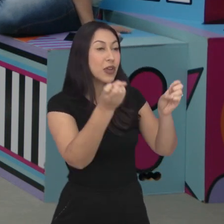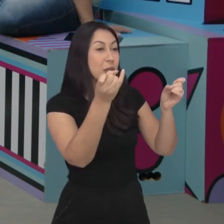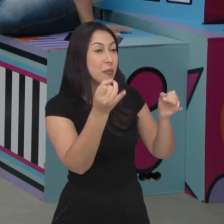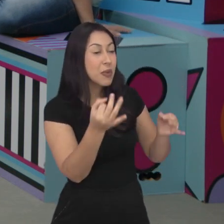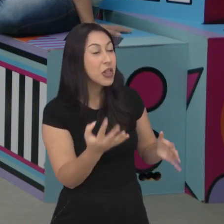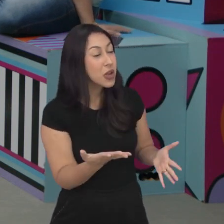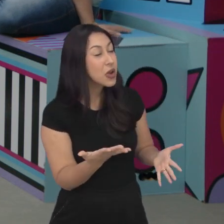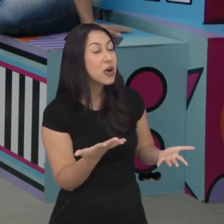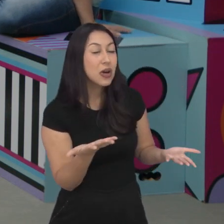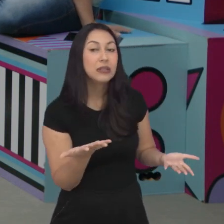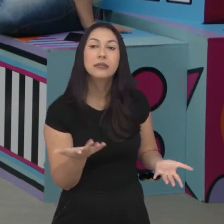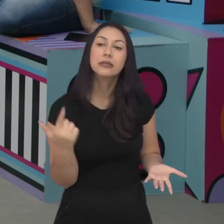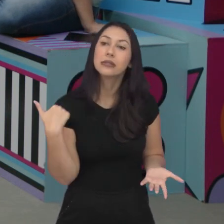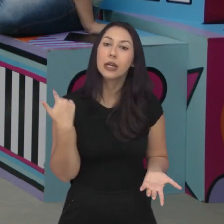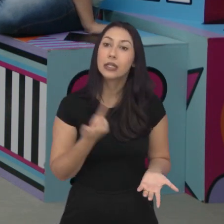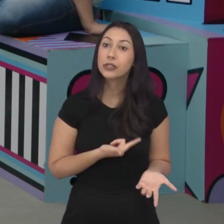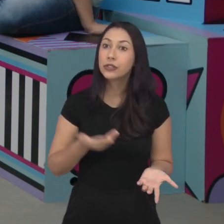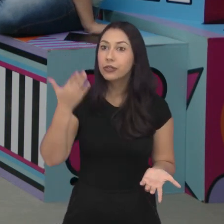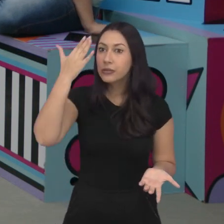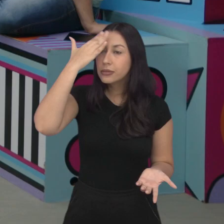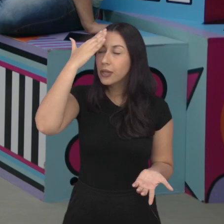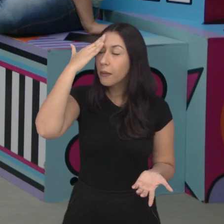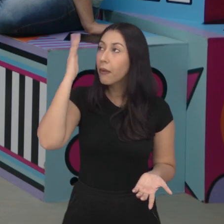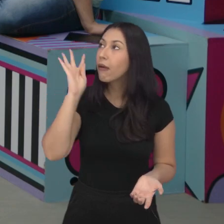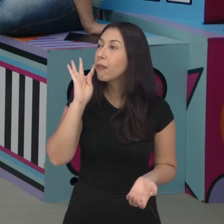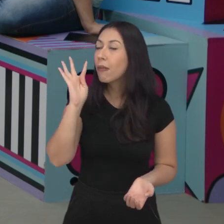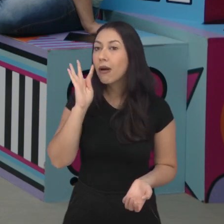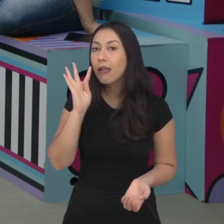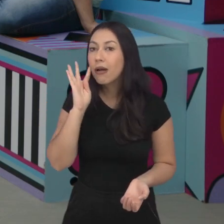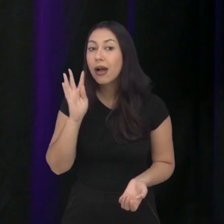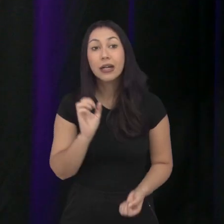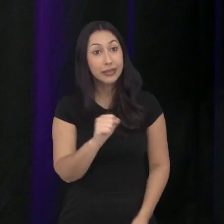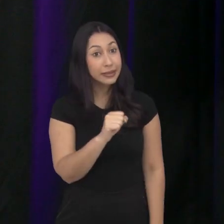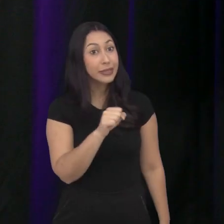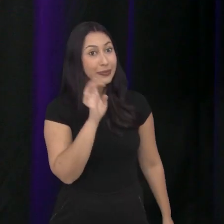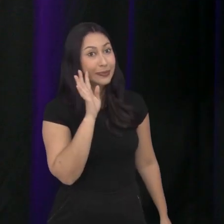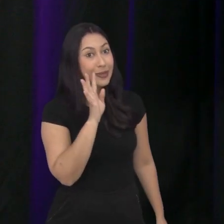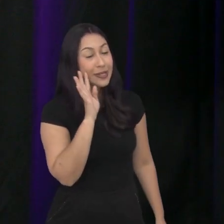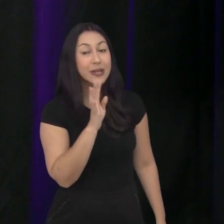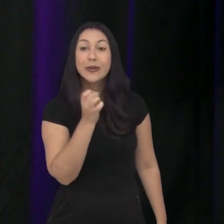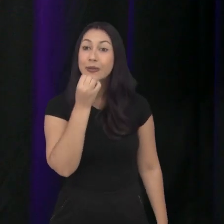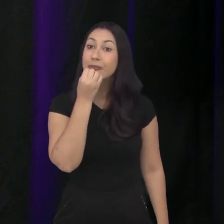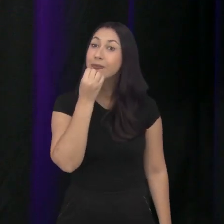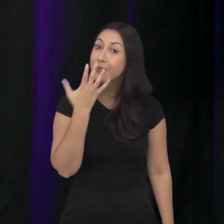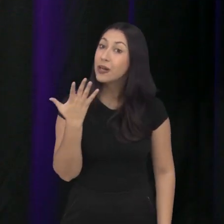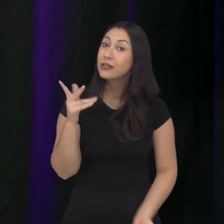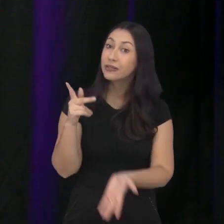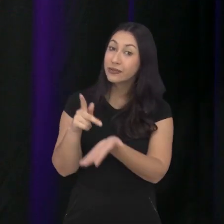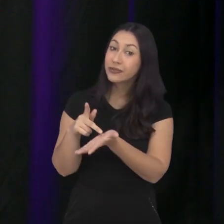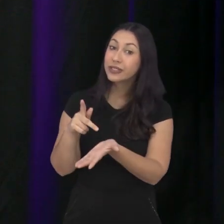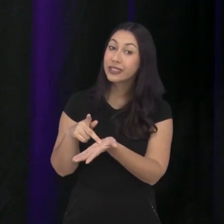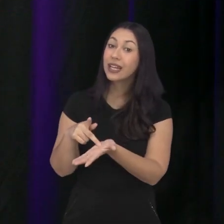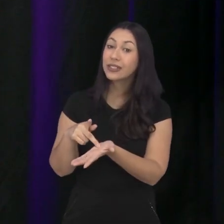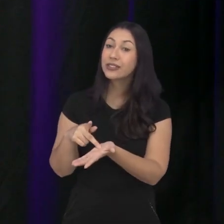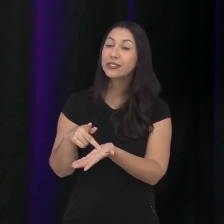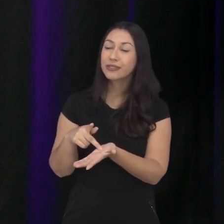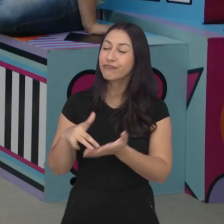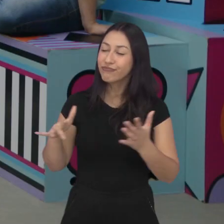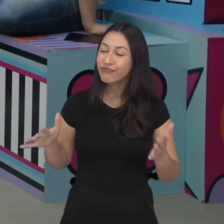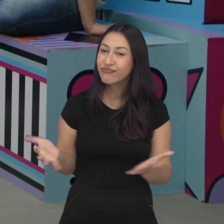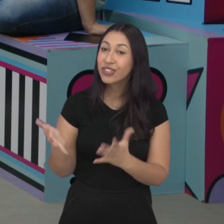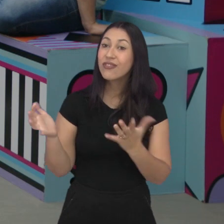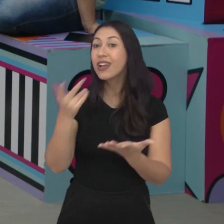saber falar tão bem quanto o especialista. A gente sabendo mas ele que ajuda tá trabalhando nisso de também, uma muito maneira legal, geral, né? Isso é muito Sem bom dúvida. mesmo, a gente vai, de